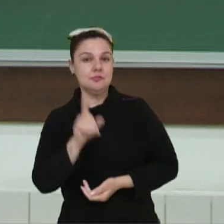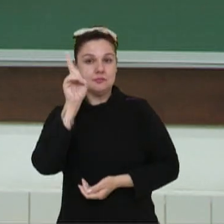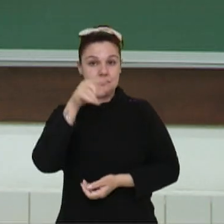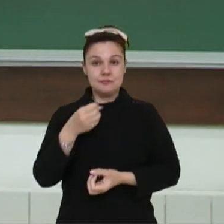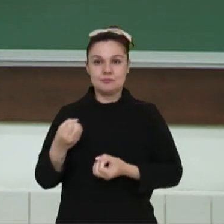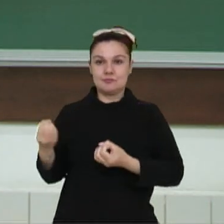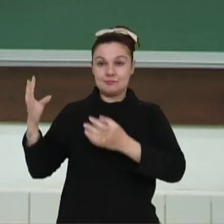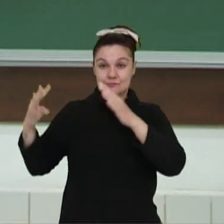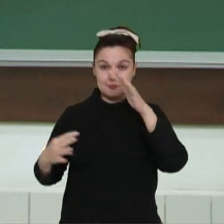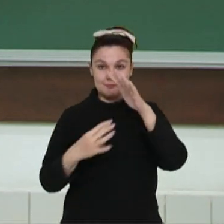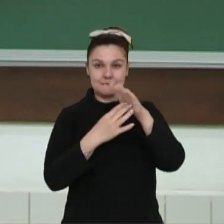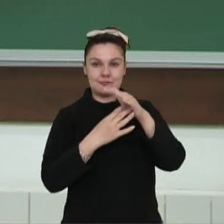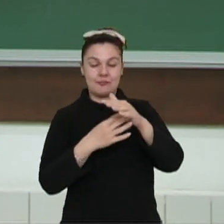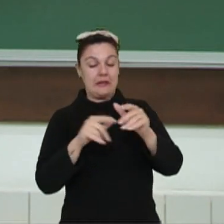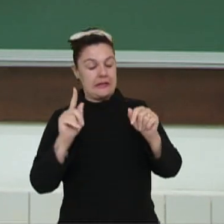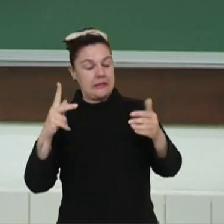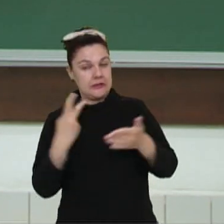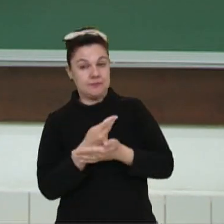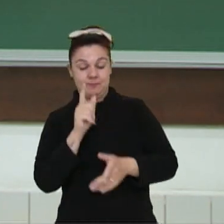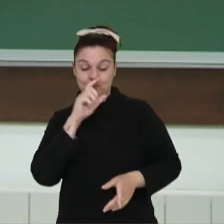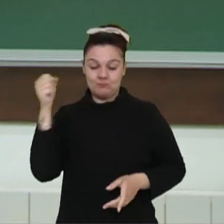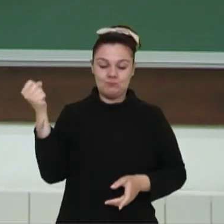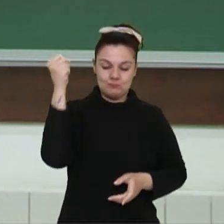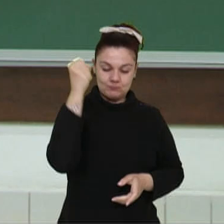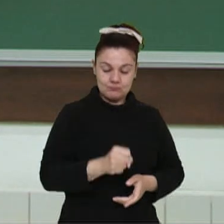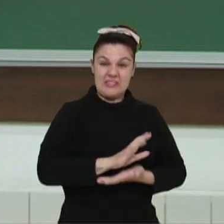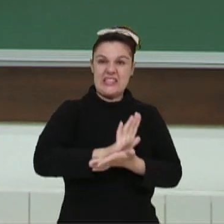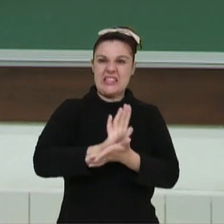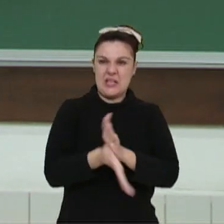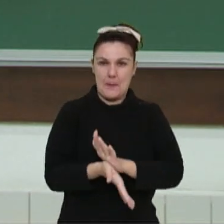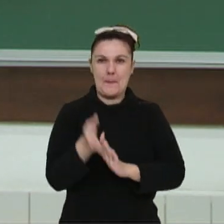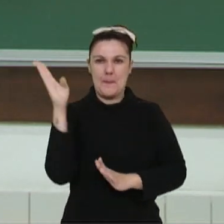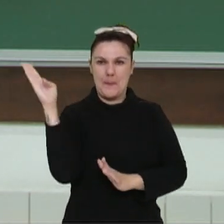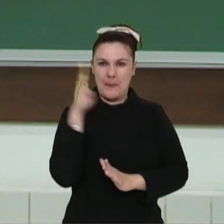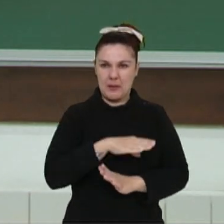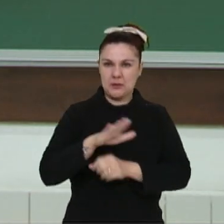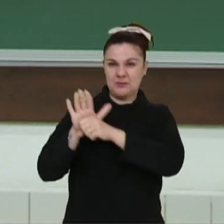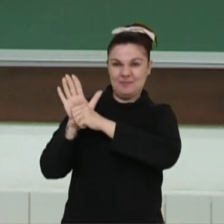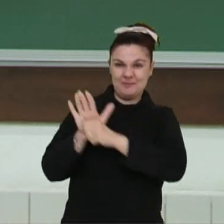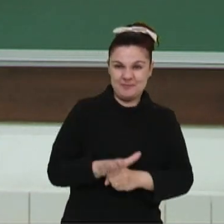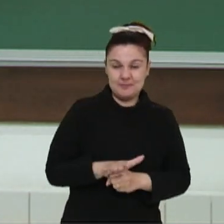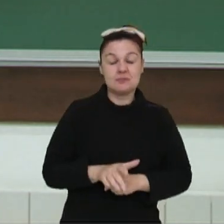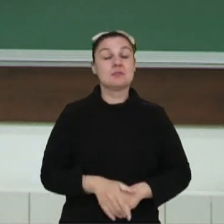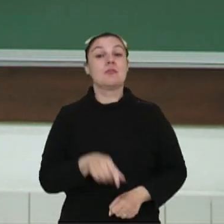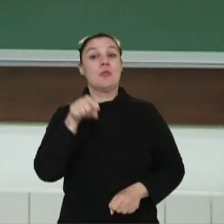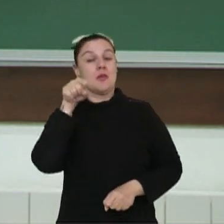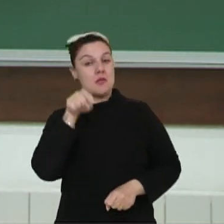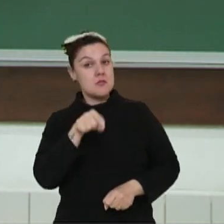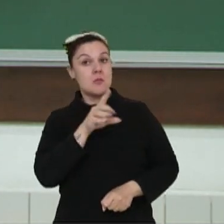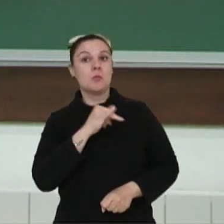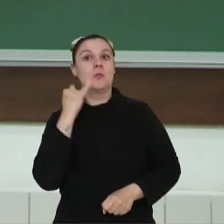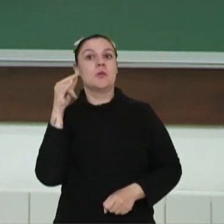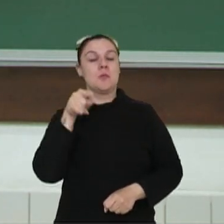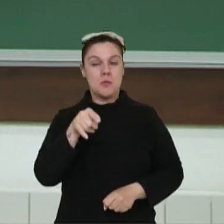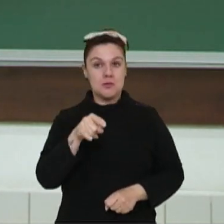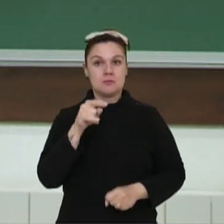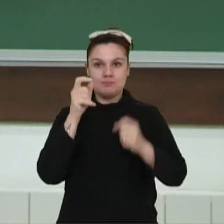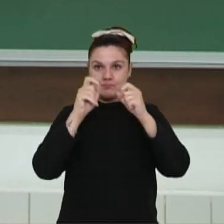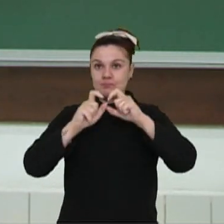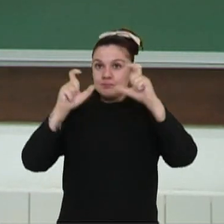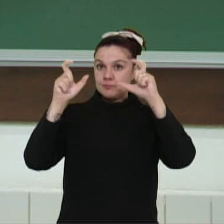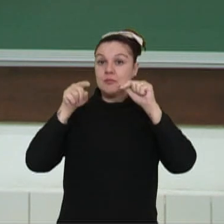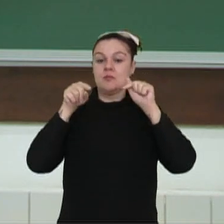tráfico negreiro, extremamente forçado, brutal. Outra coisa que é legal a gente reforçar aqui